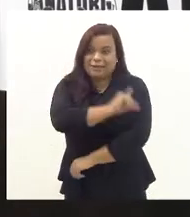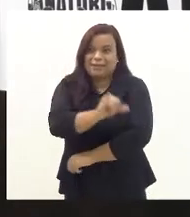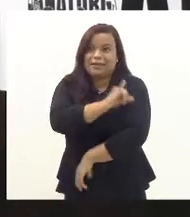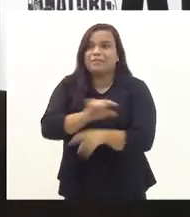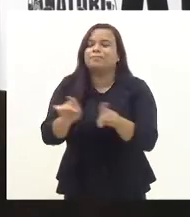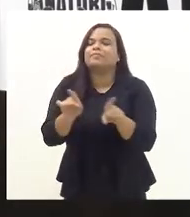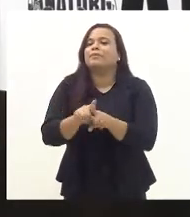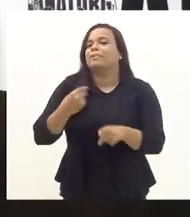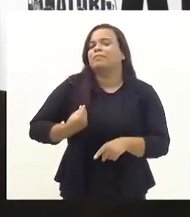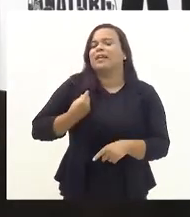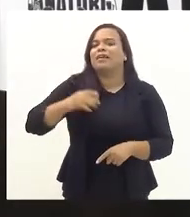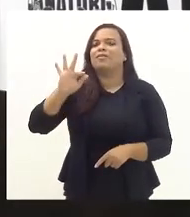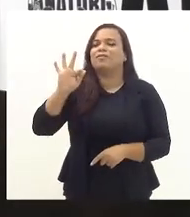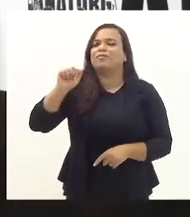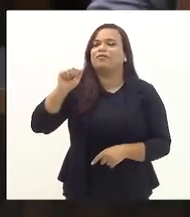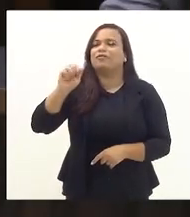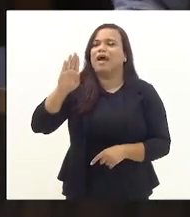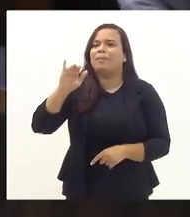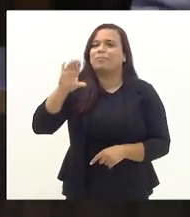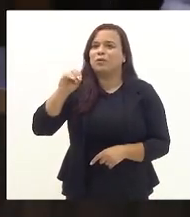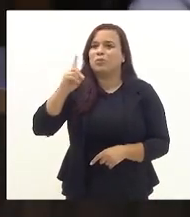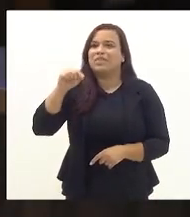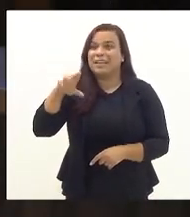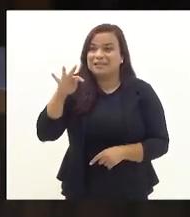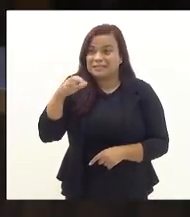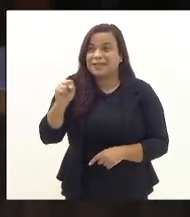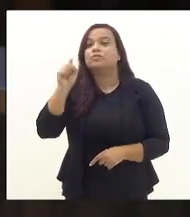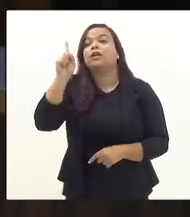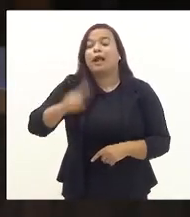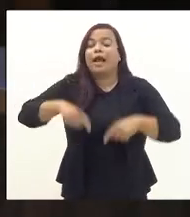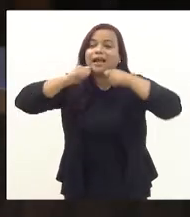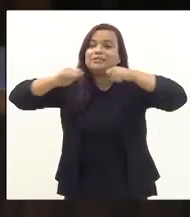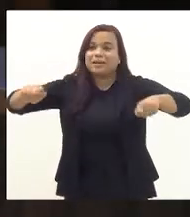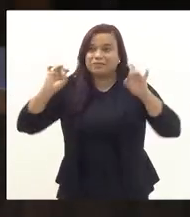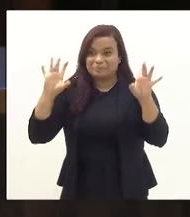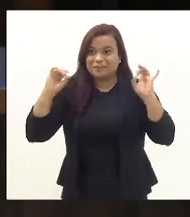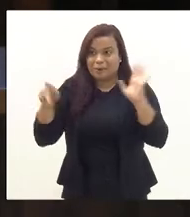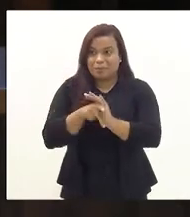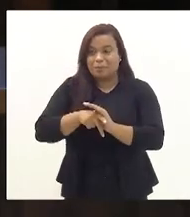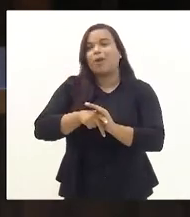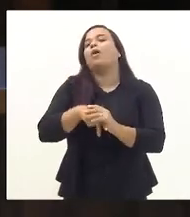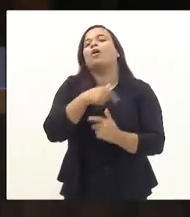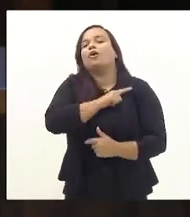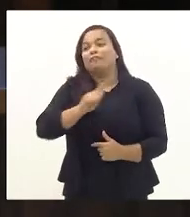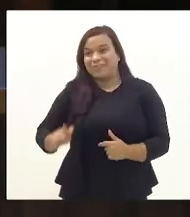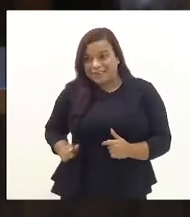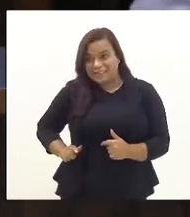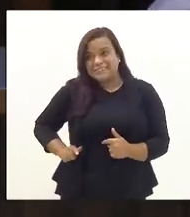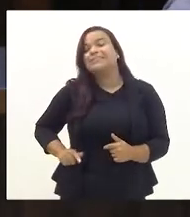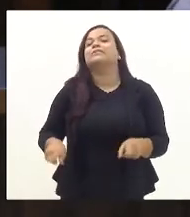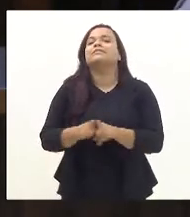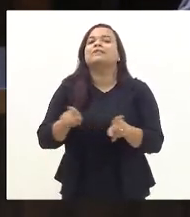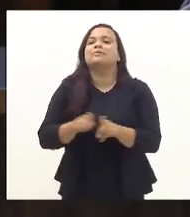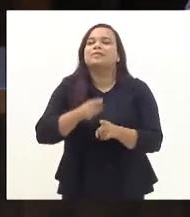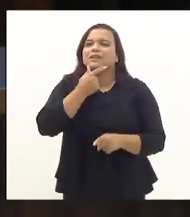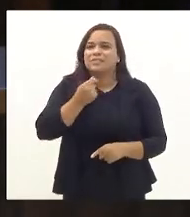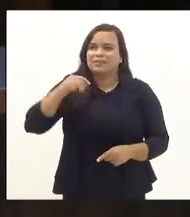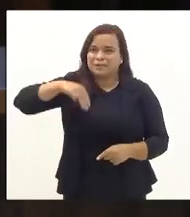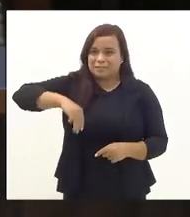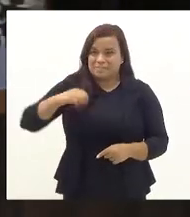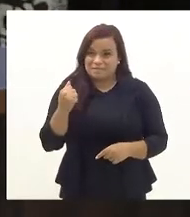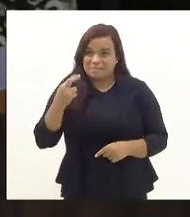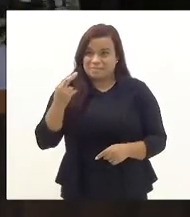Fábio Dantas, muito obrigada, assessor especial do governador, obrigada pela presença. Márcio Garcia,